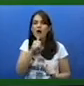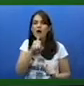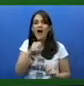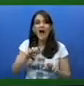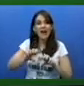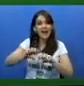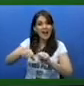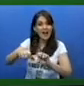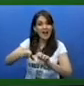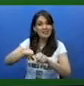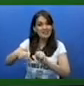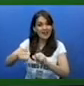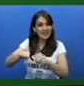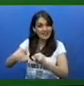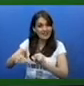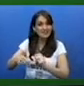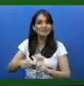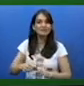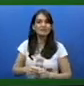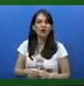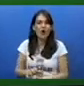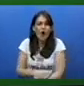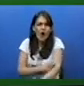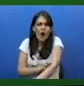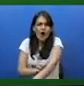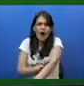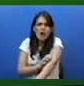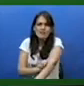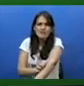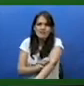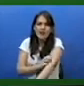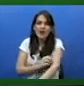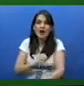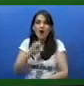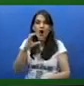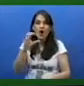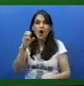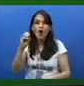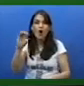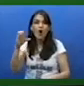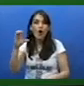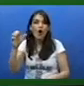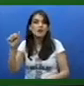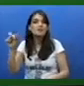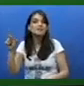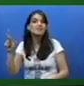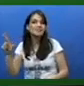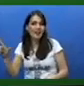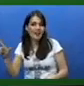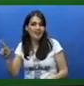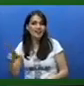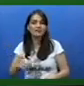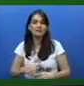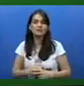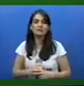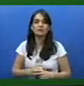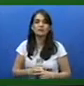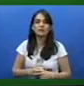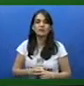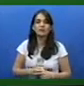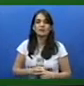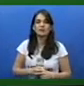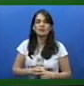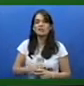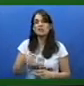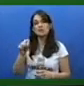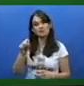açaí, coçar, tem esse som de S, né? De S. Se você não colocar a cedilha ou esquecer,